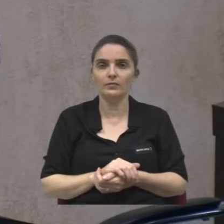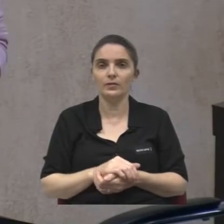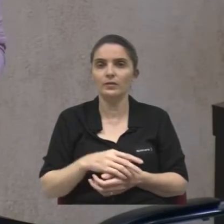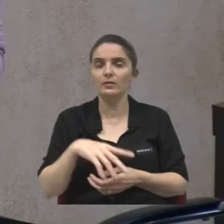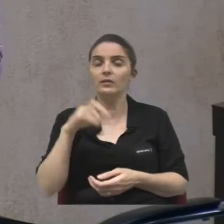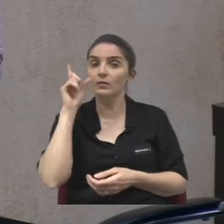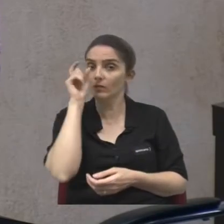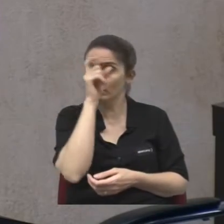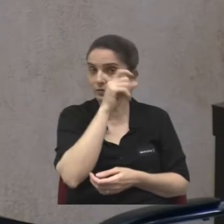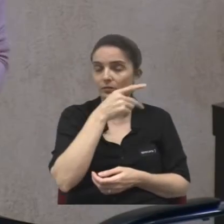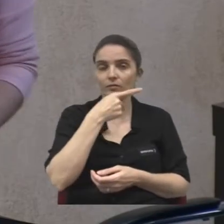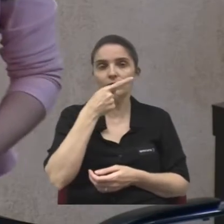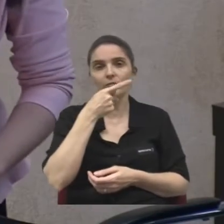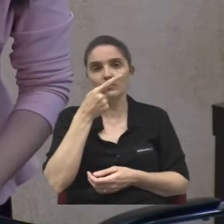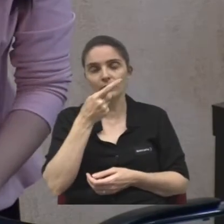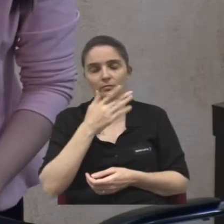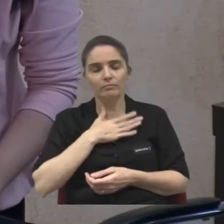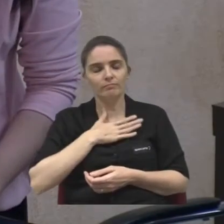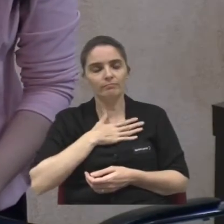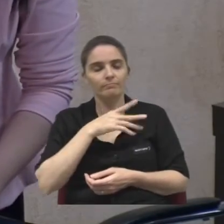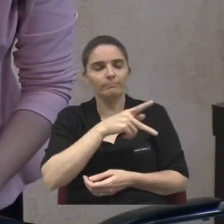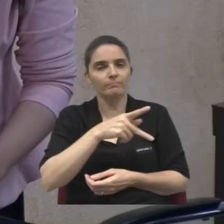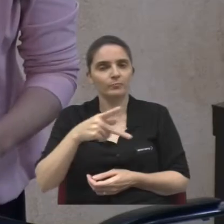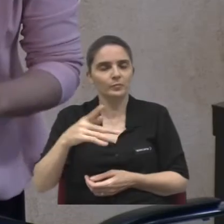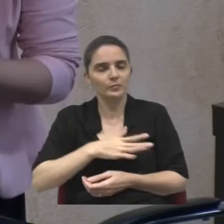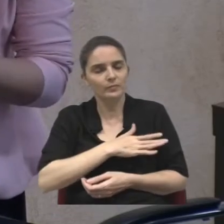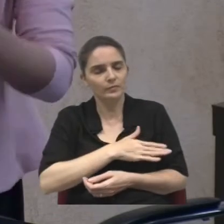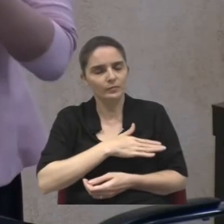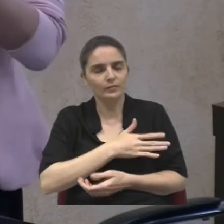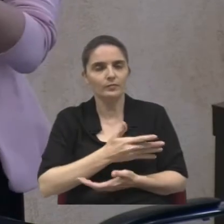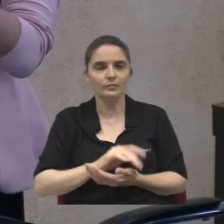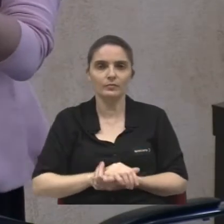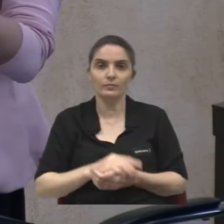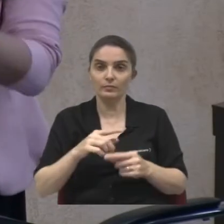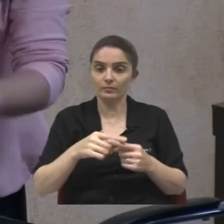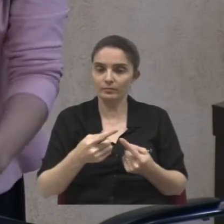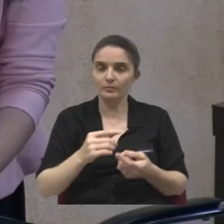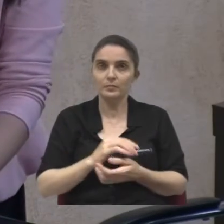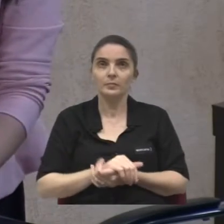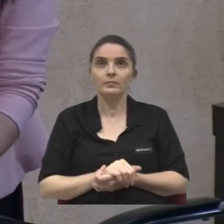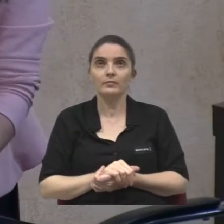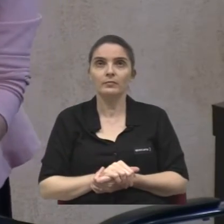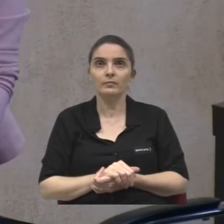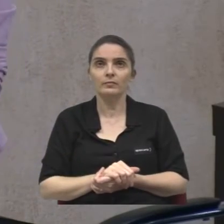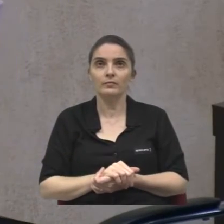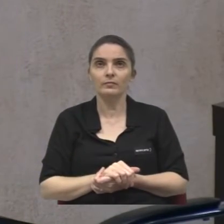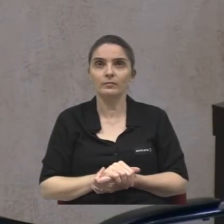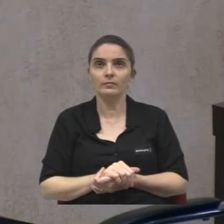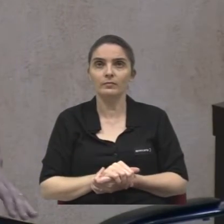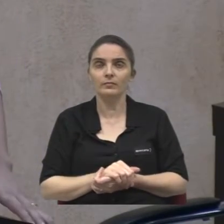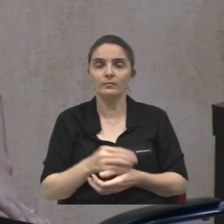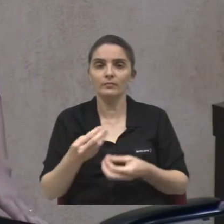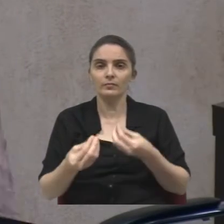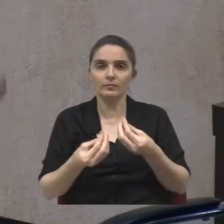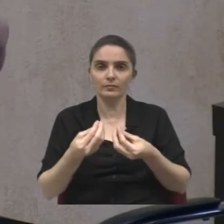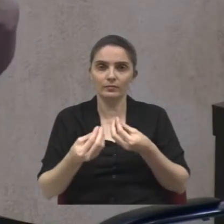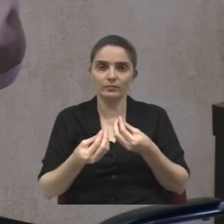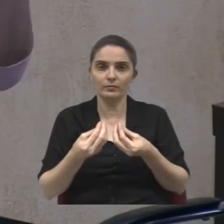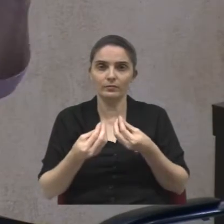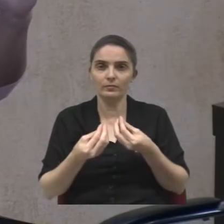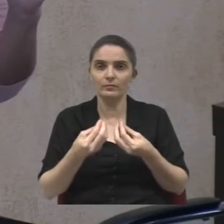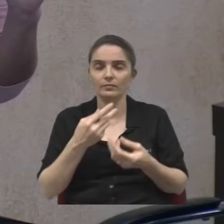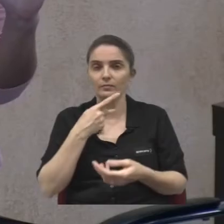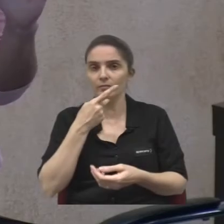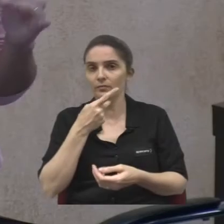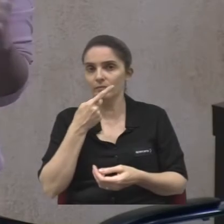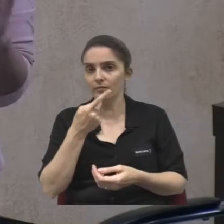meu querido mestre, Dr. Cláudio Zalaf. Mas vamos lá. Como tinha dito, nós temos